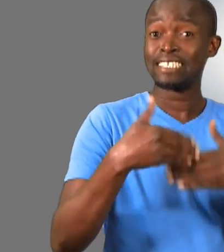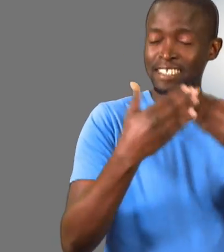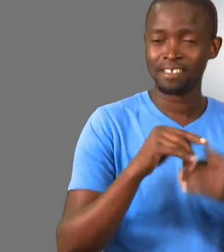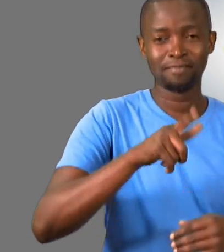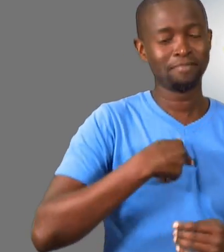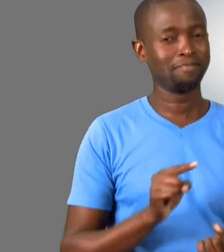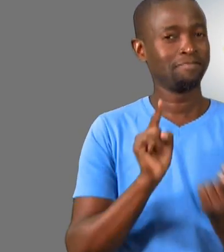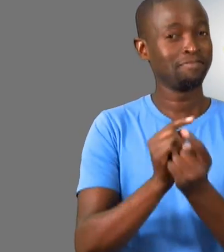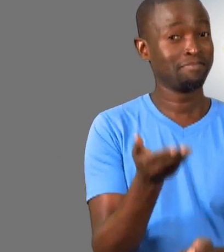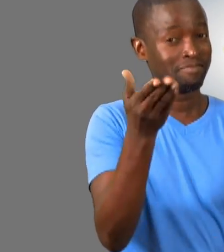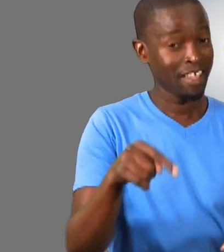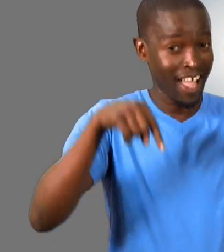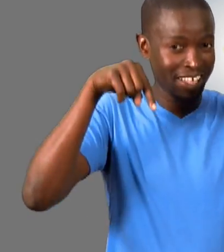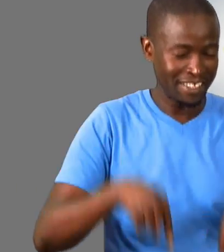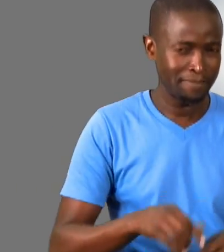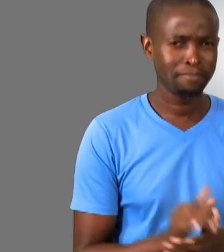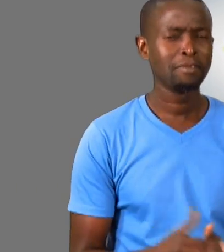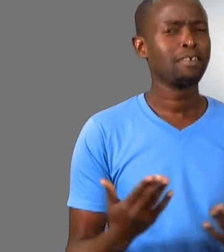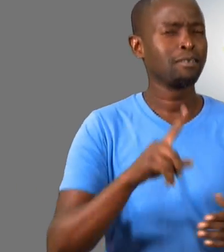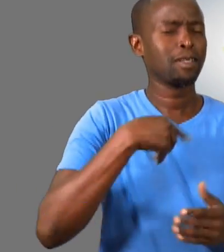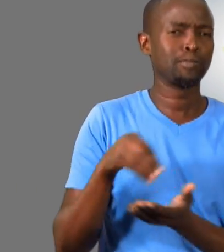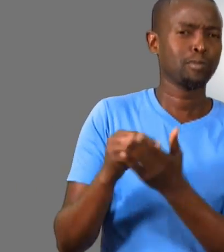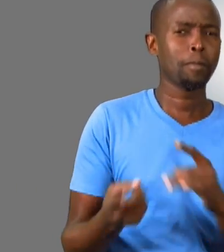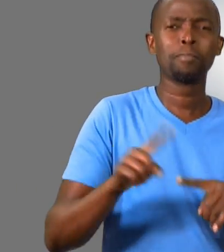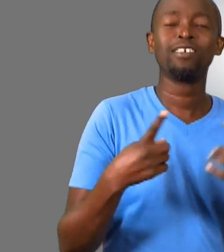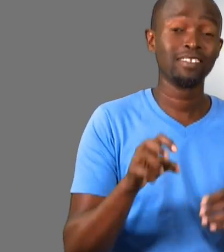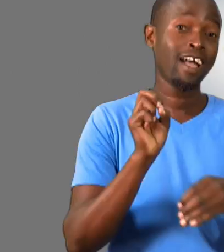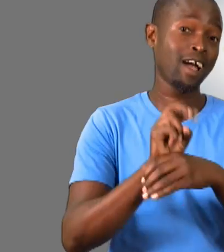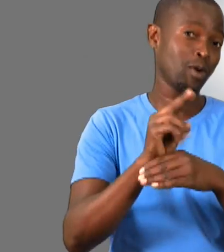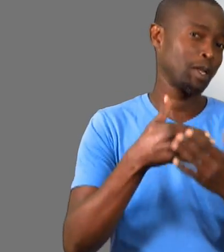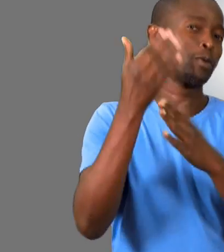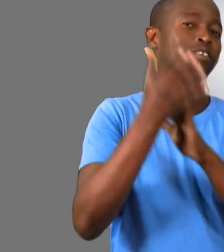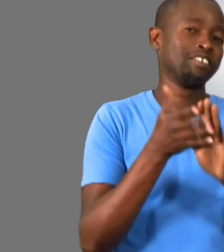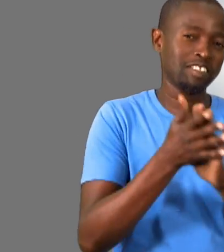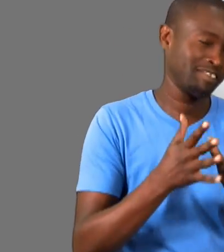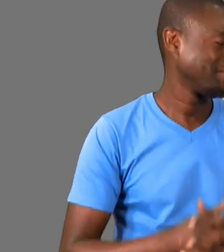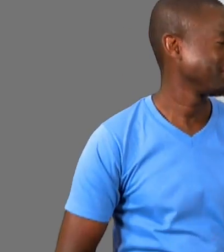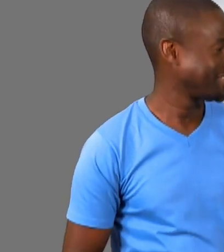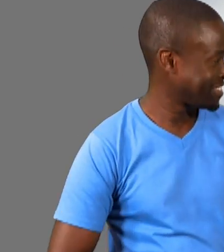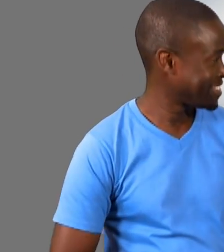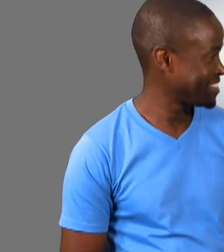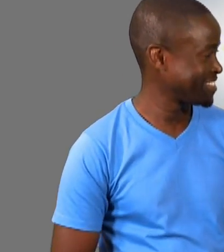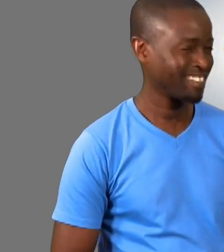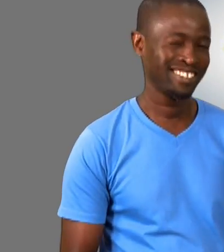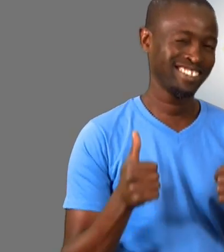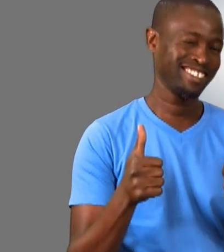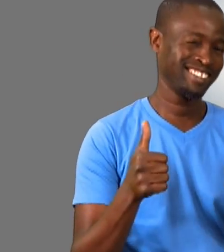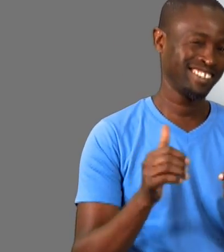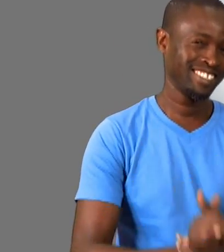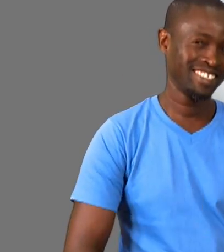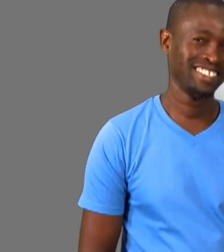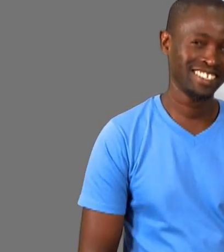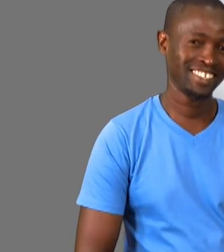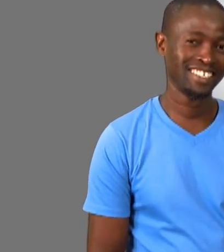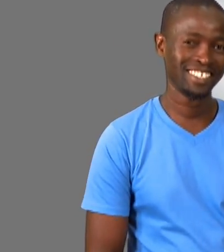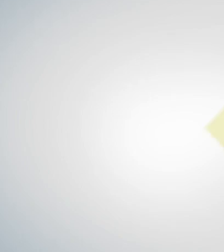dias, estaremos de volta com mais informação. E claro, mais um capítulo de aula de língua de sinais. Até